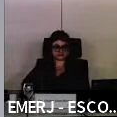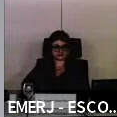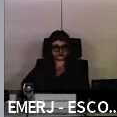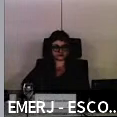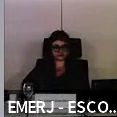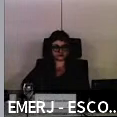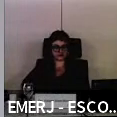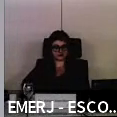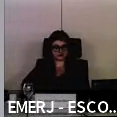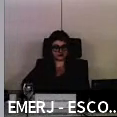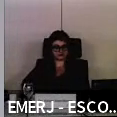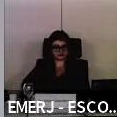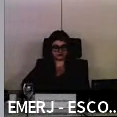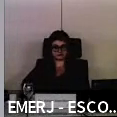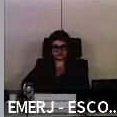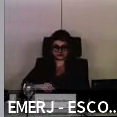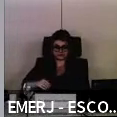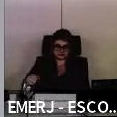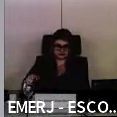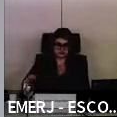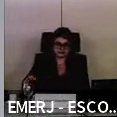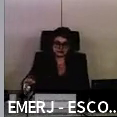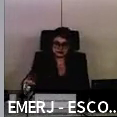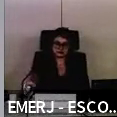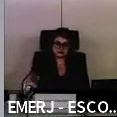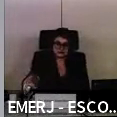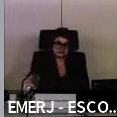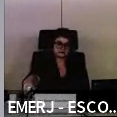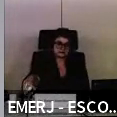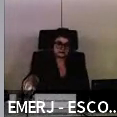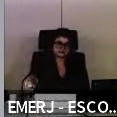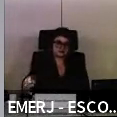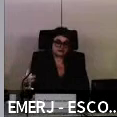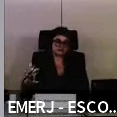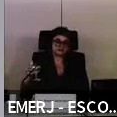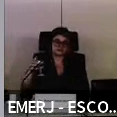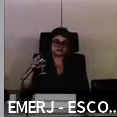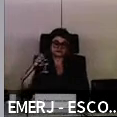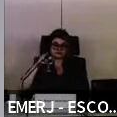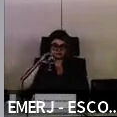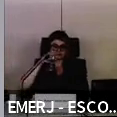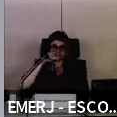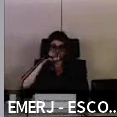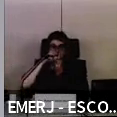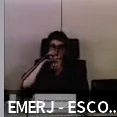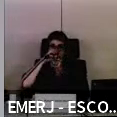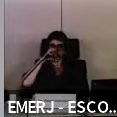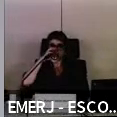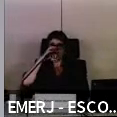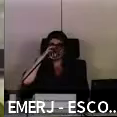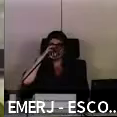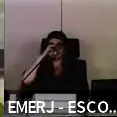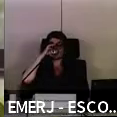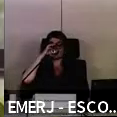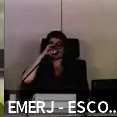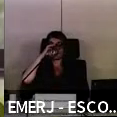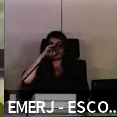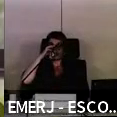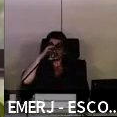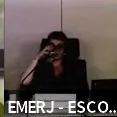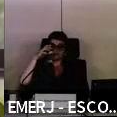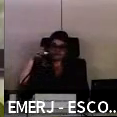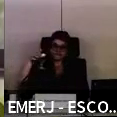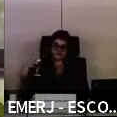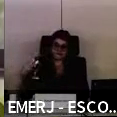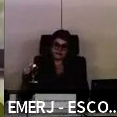gente teve essa visibilidade na internet, a gente está tendo muita troca de informação com a galera. Existe,